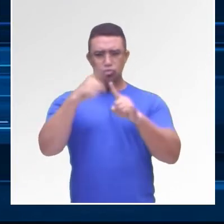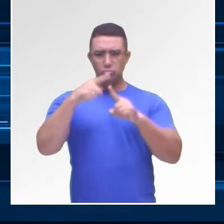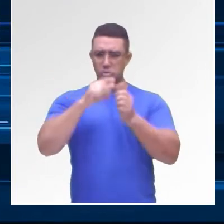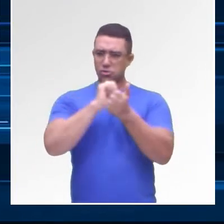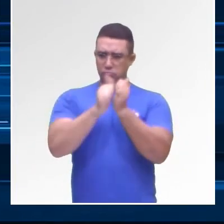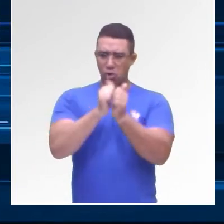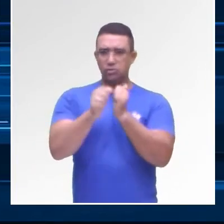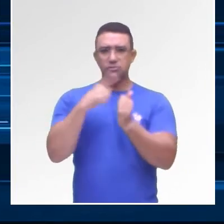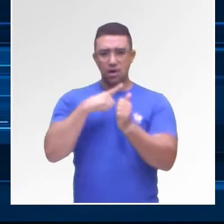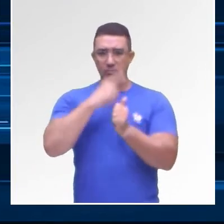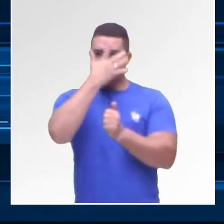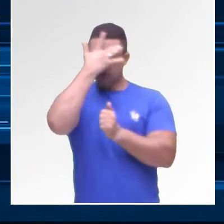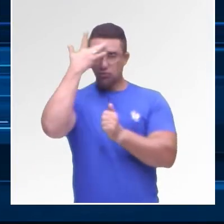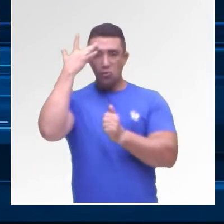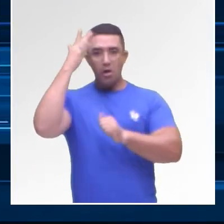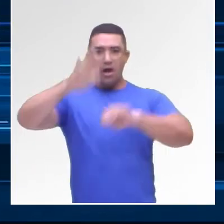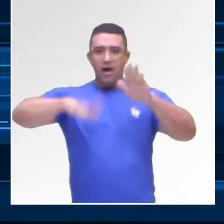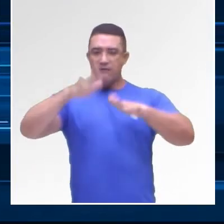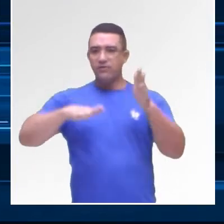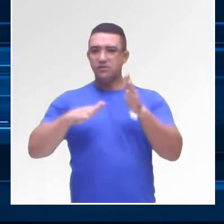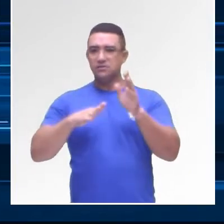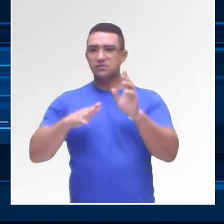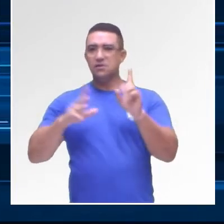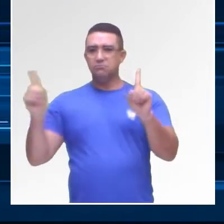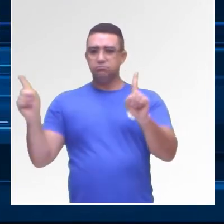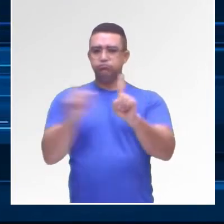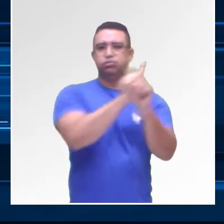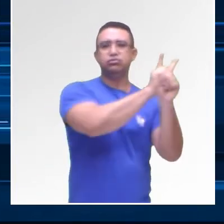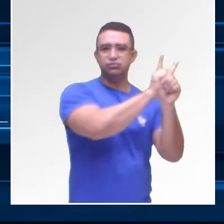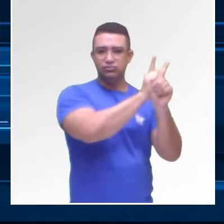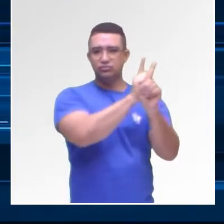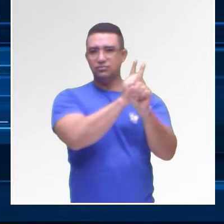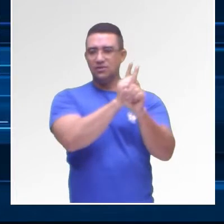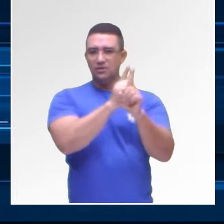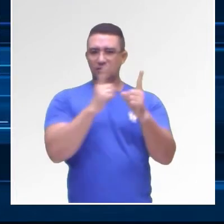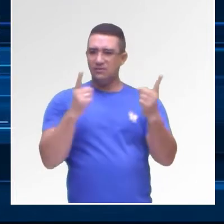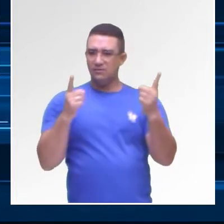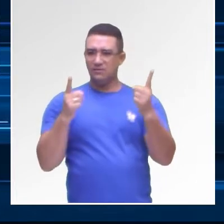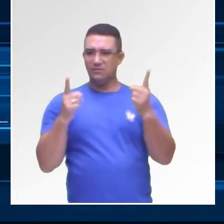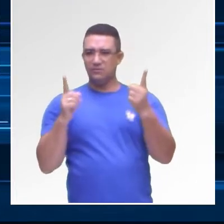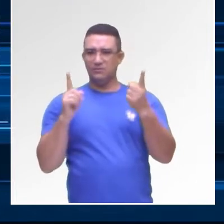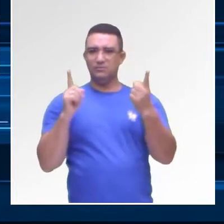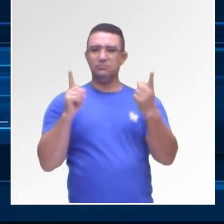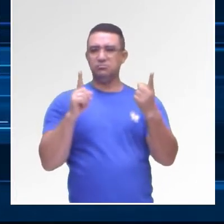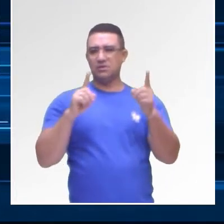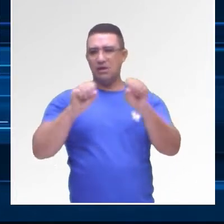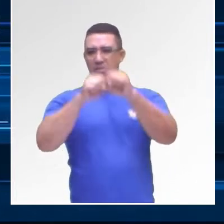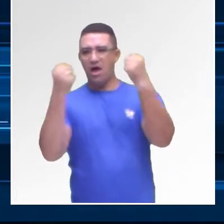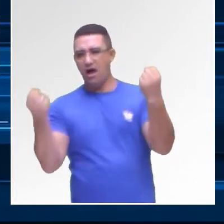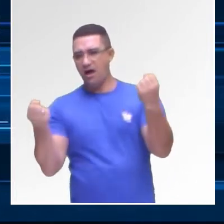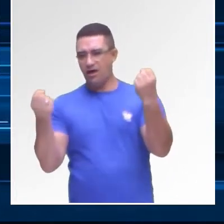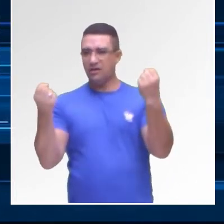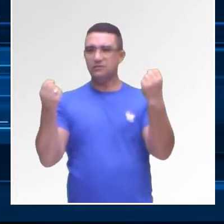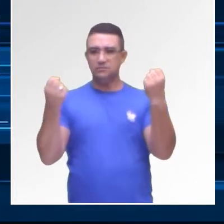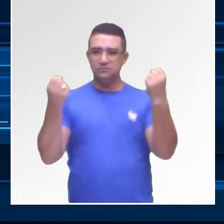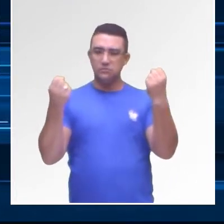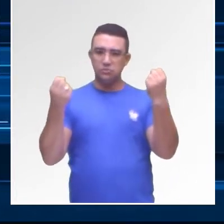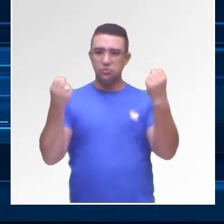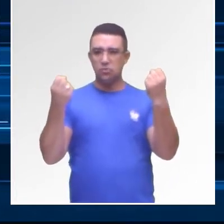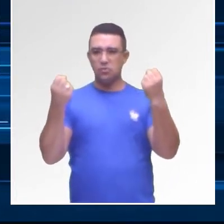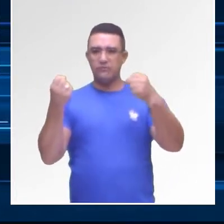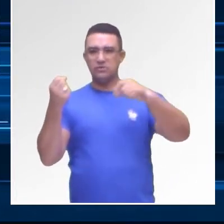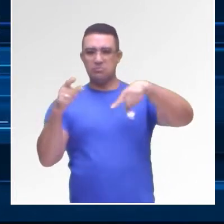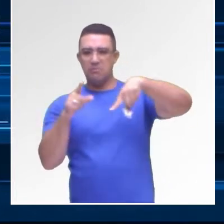a pessoa pode se esbarrar uma na outra, se bater, contundir, às vezes até quebrar uma parte